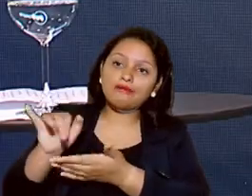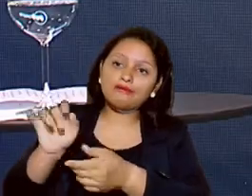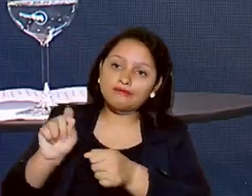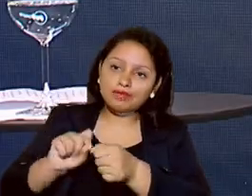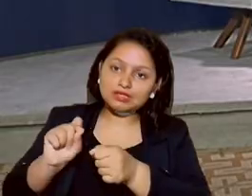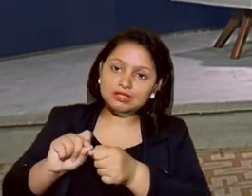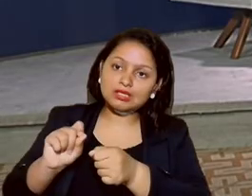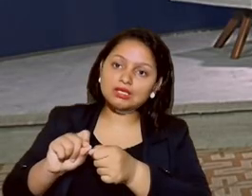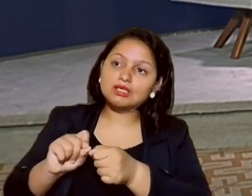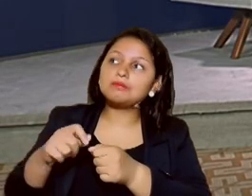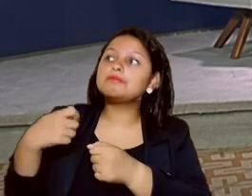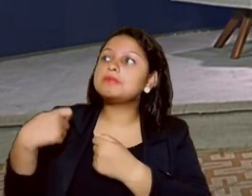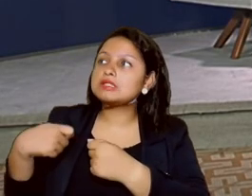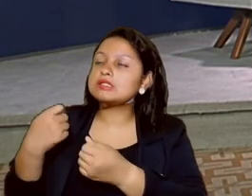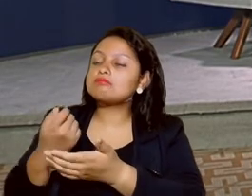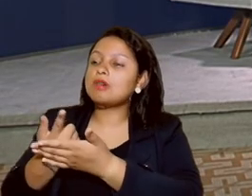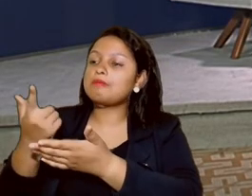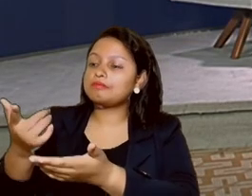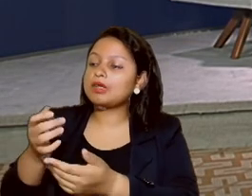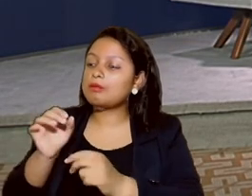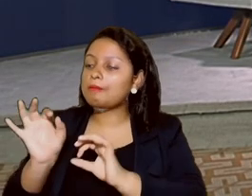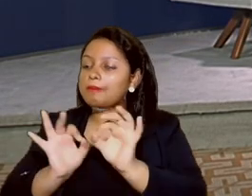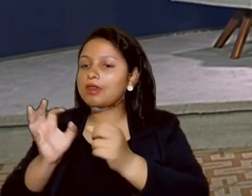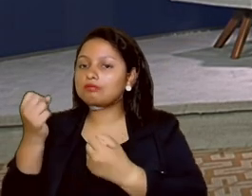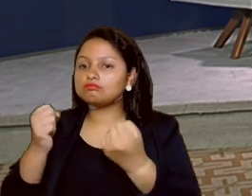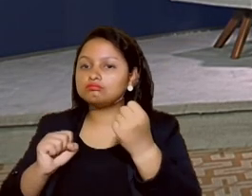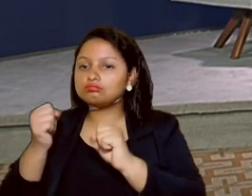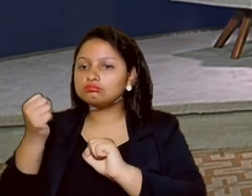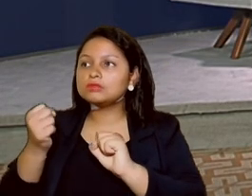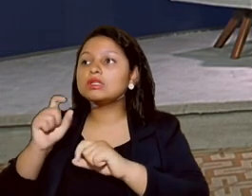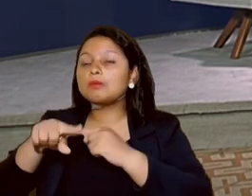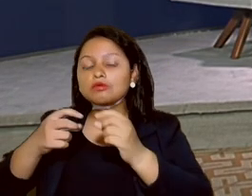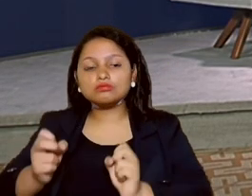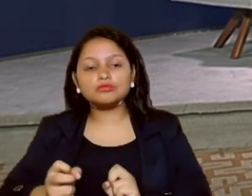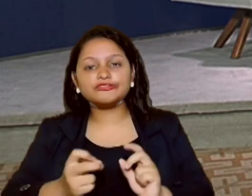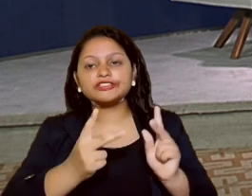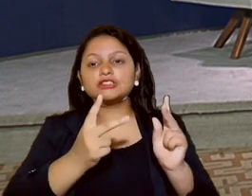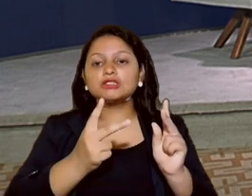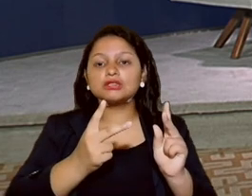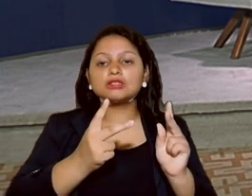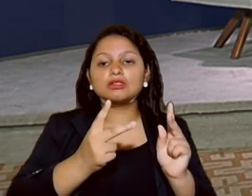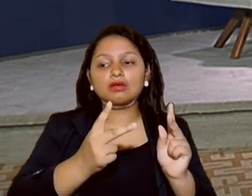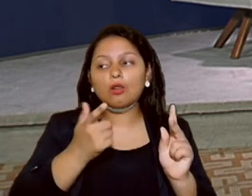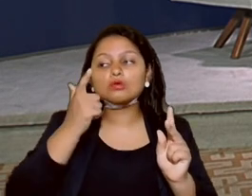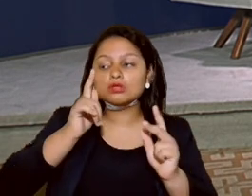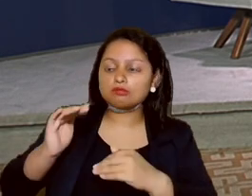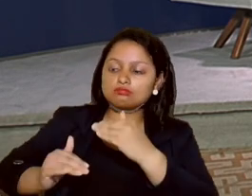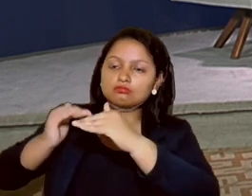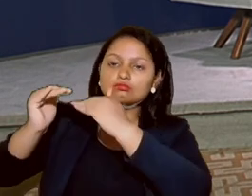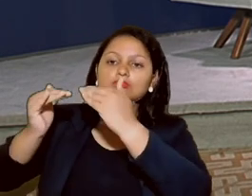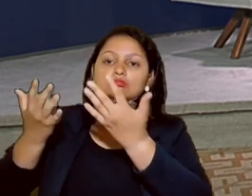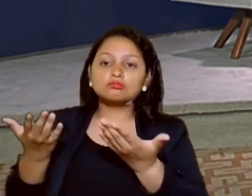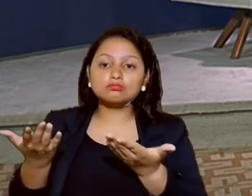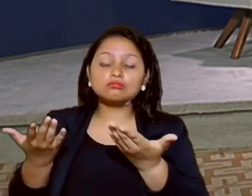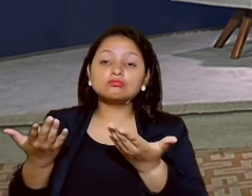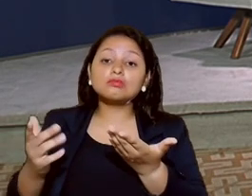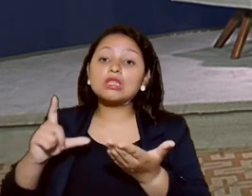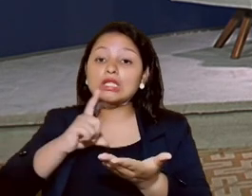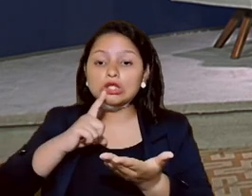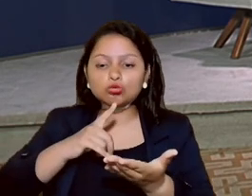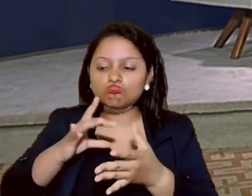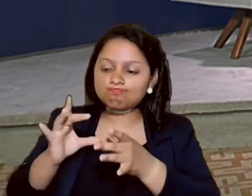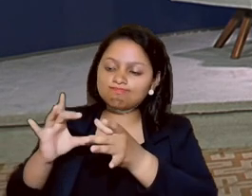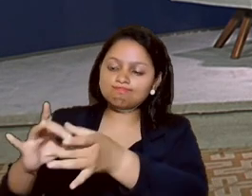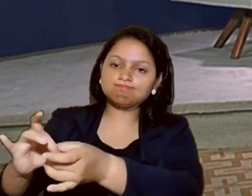pra ela produzir e a venda que ela faz Tá certo para PME quer evitar o crescimento dela então existe todo uma integração referente